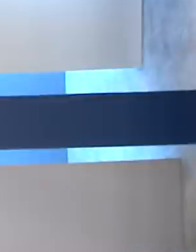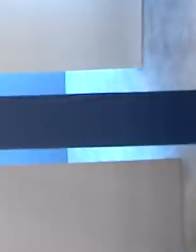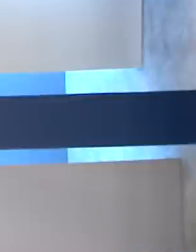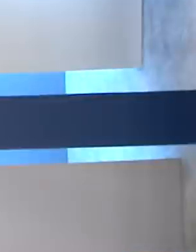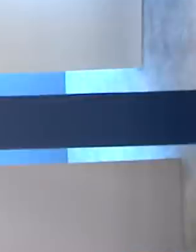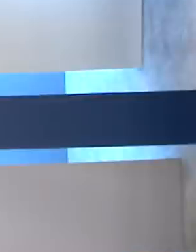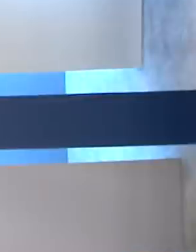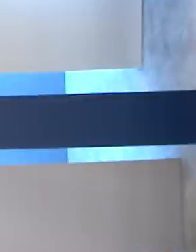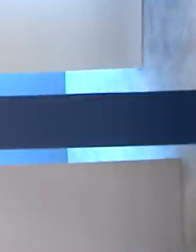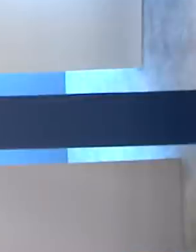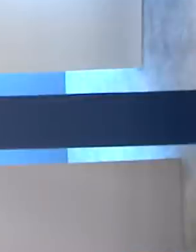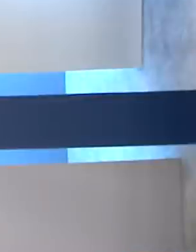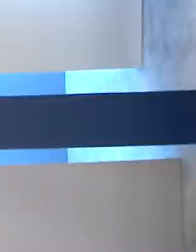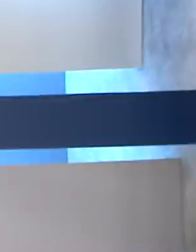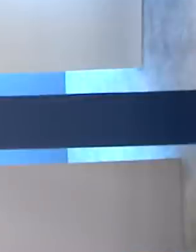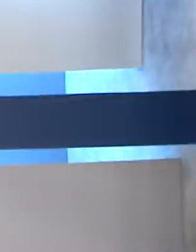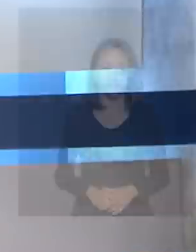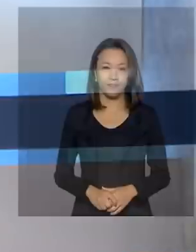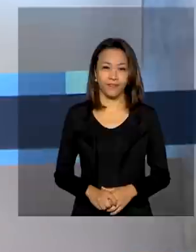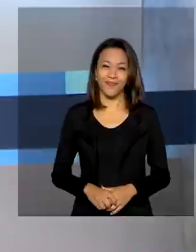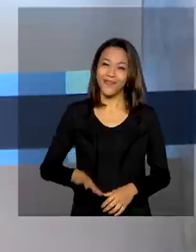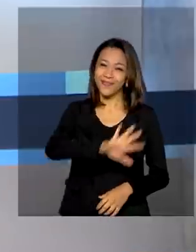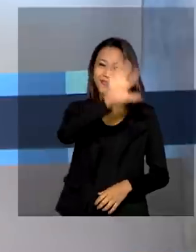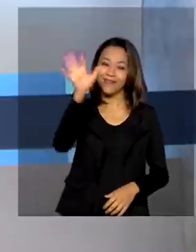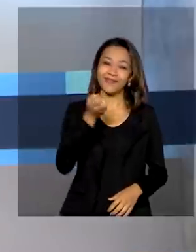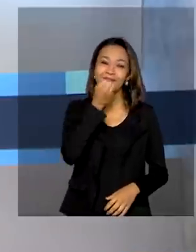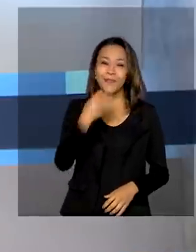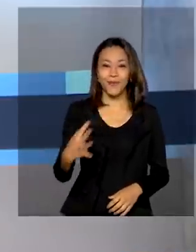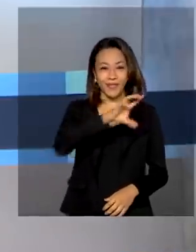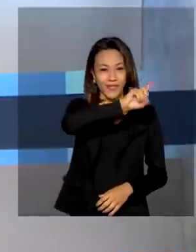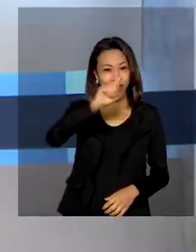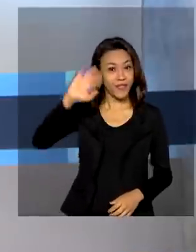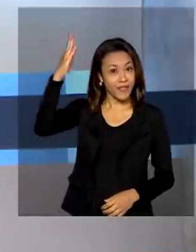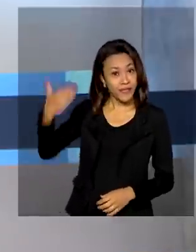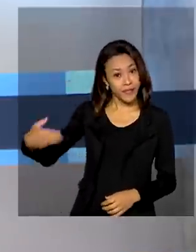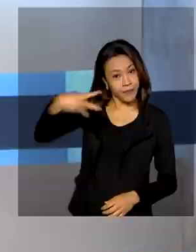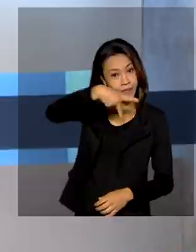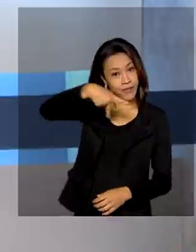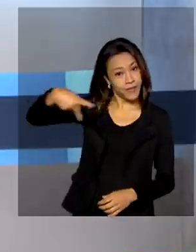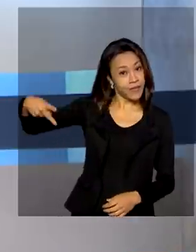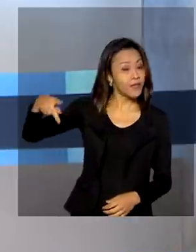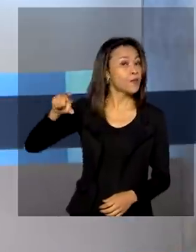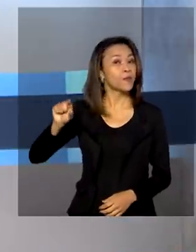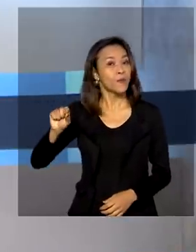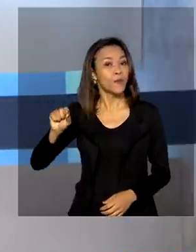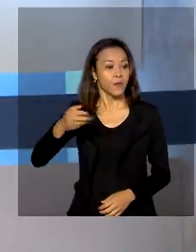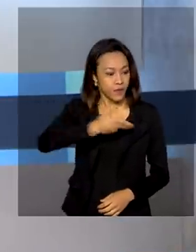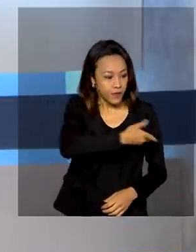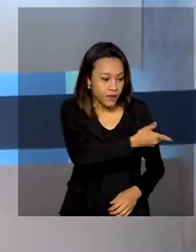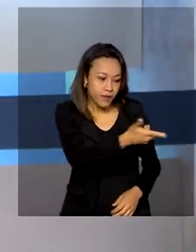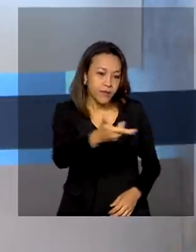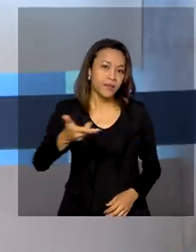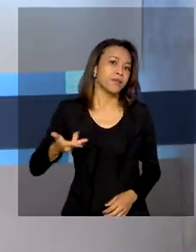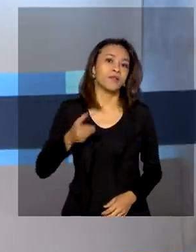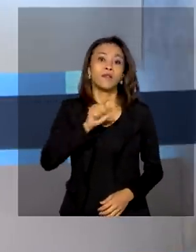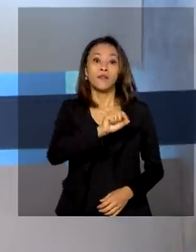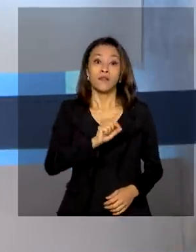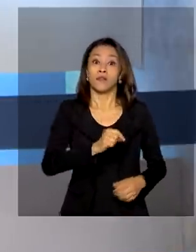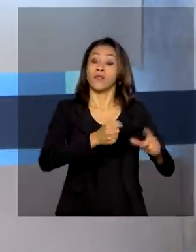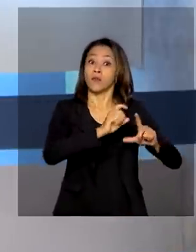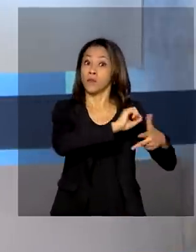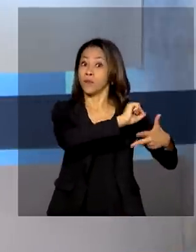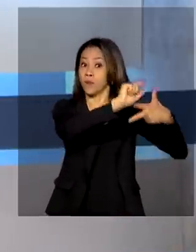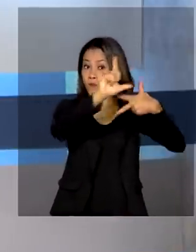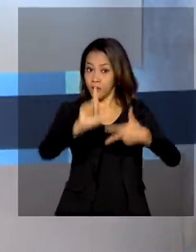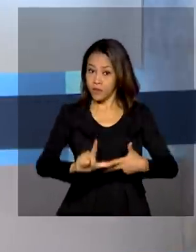o Olá bom dia presidente Jair bolsonaro e chefe do legislativo e